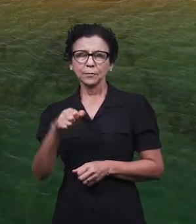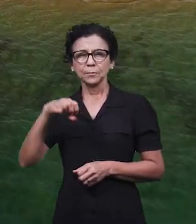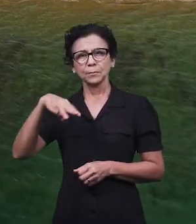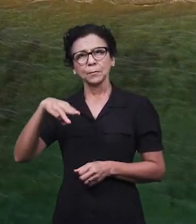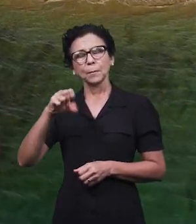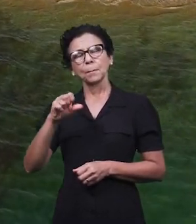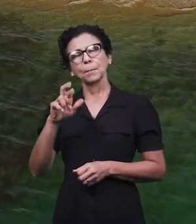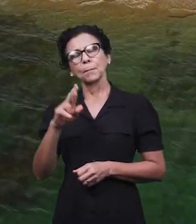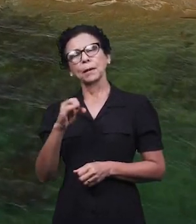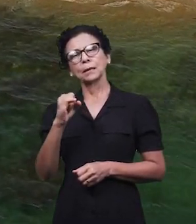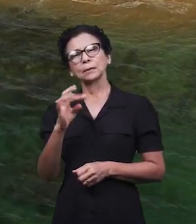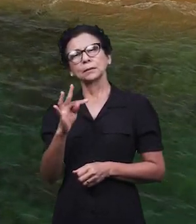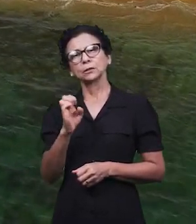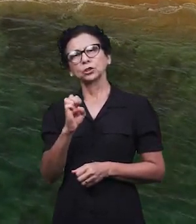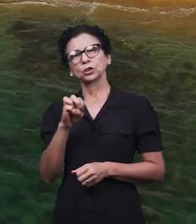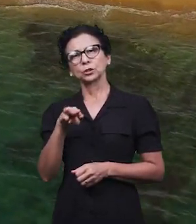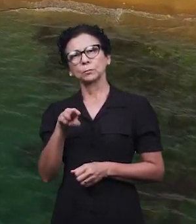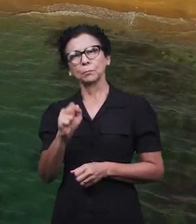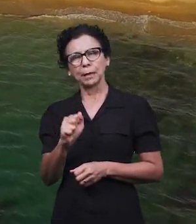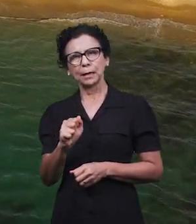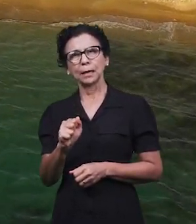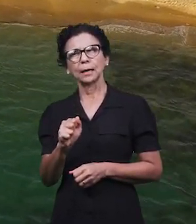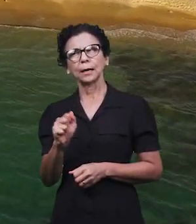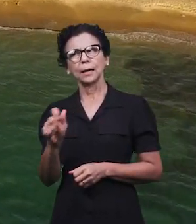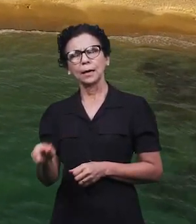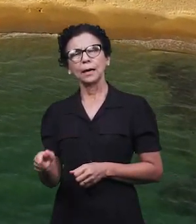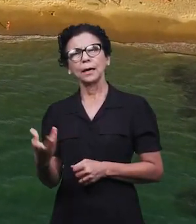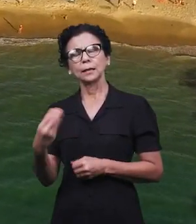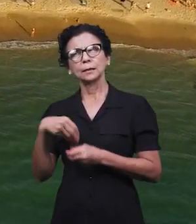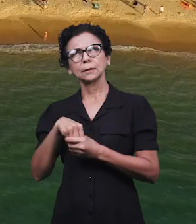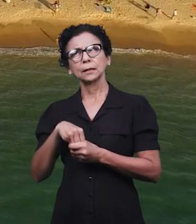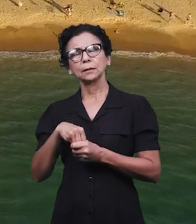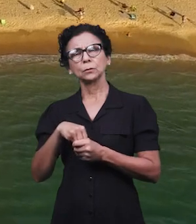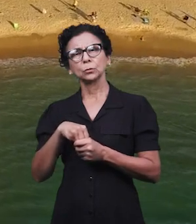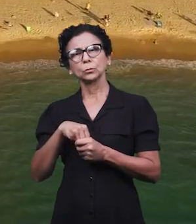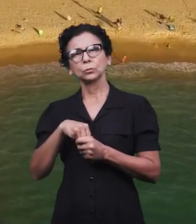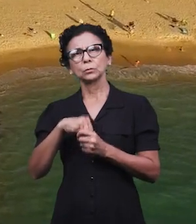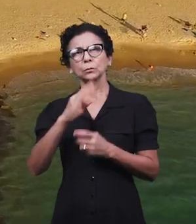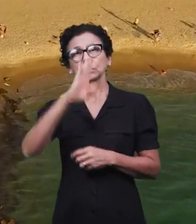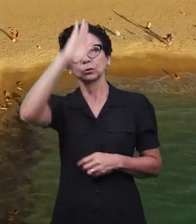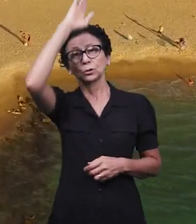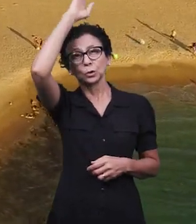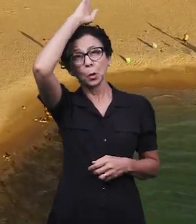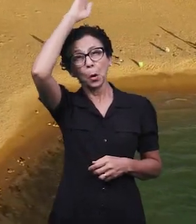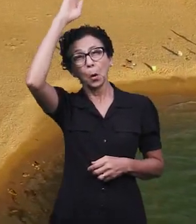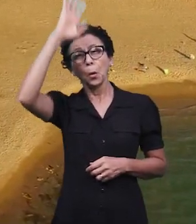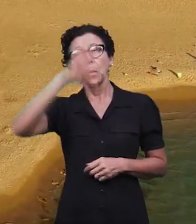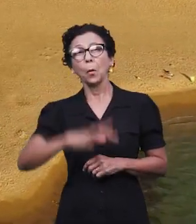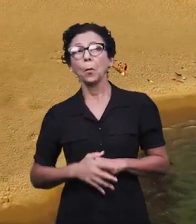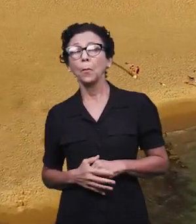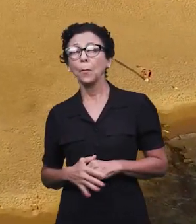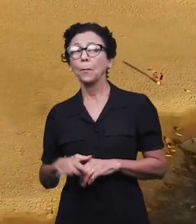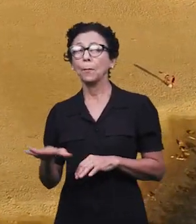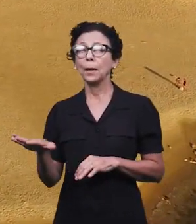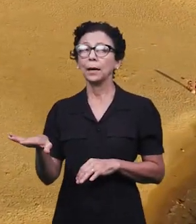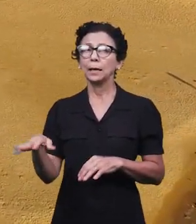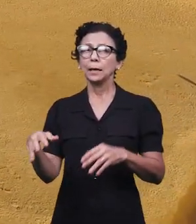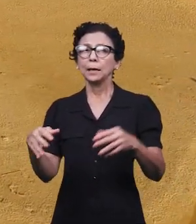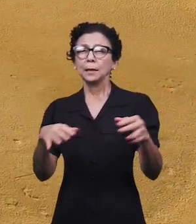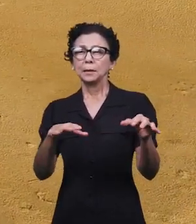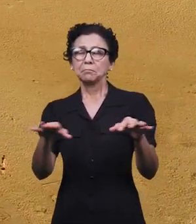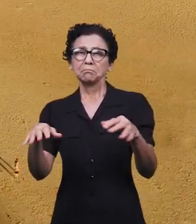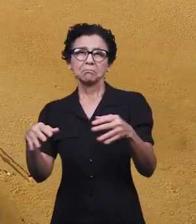território de Israel, a atual Palestina. Então, nós vemos que